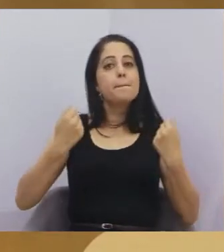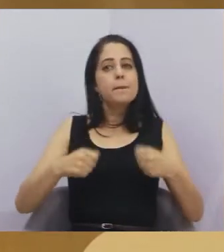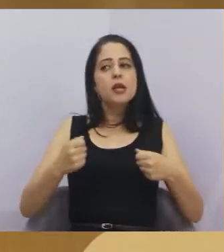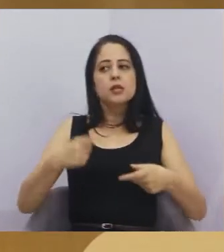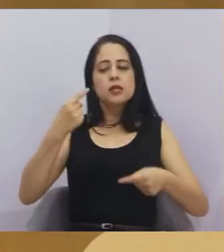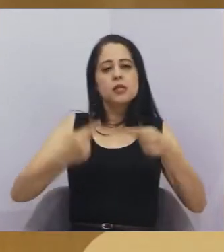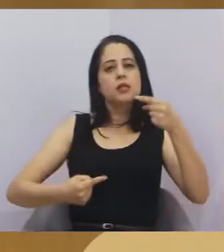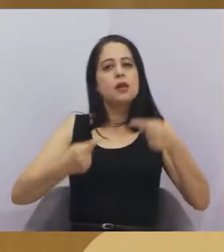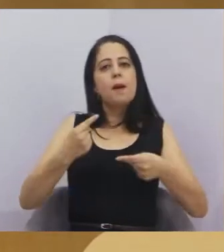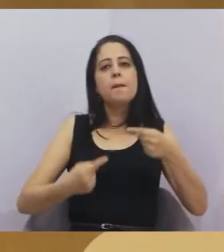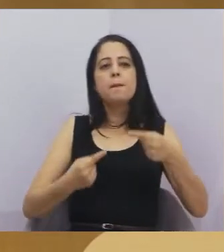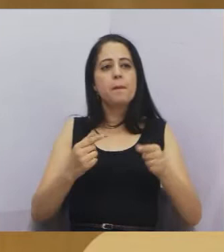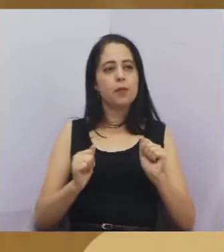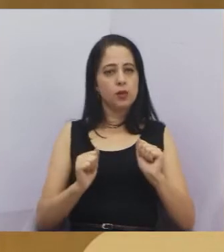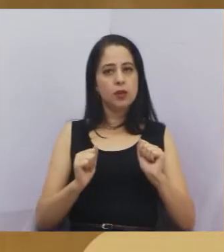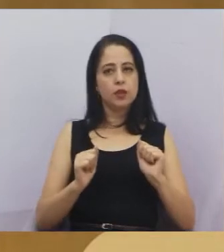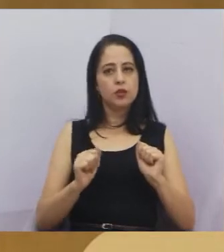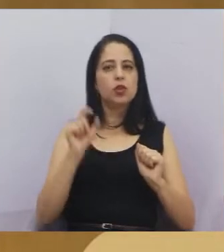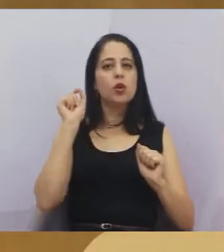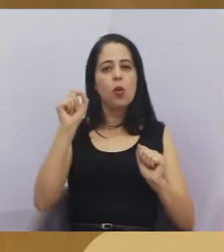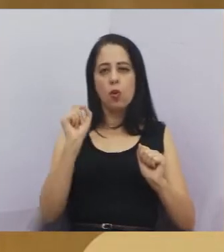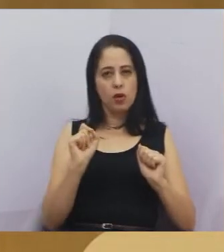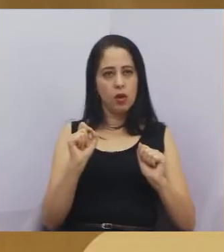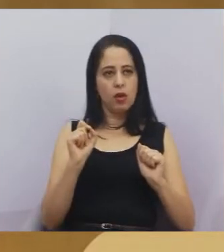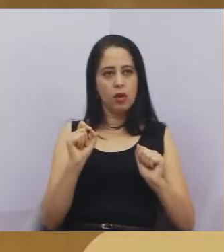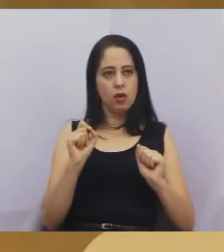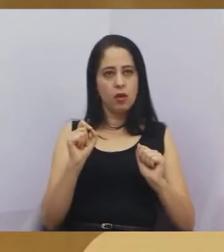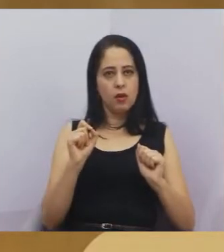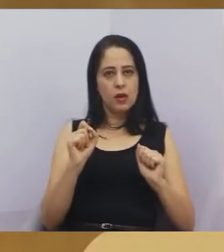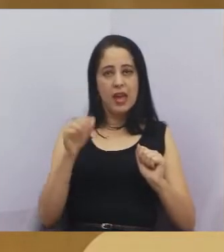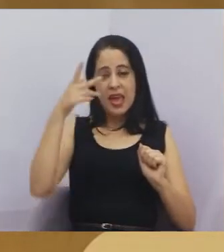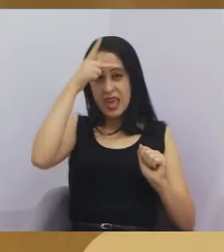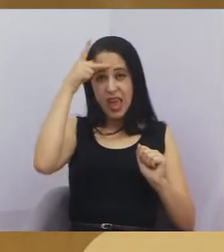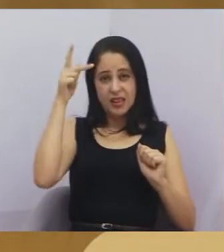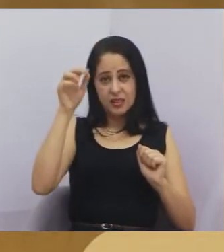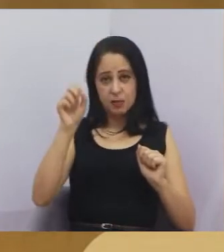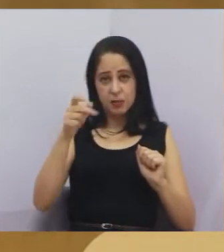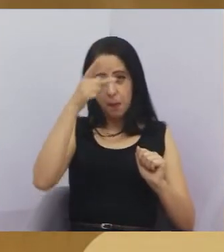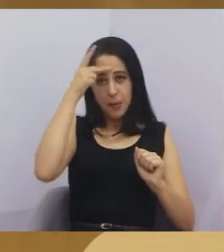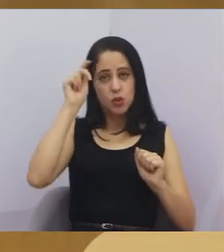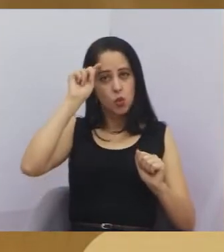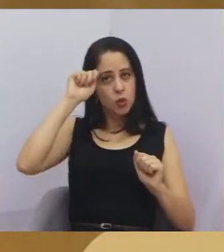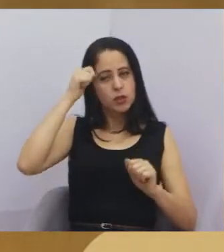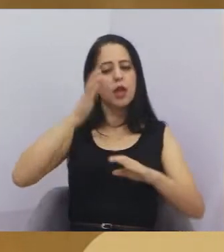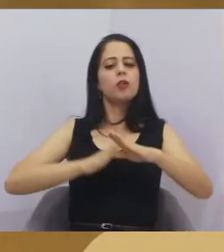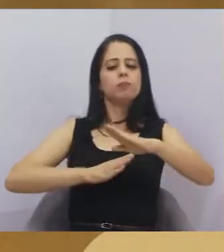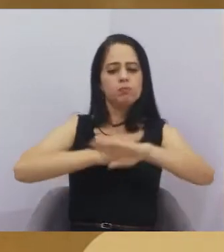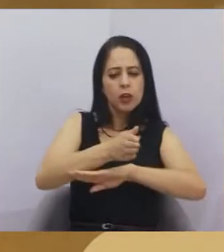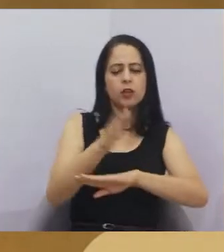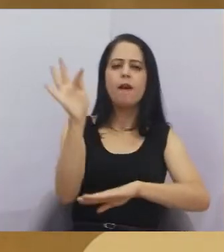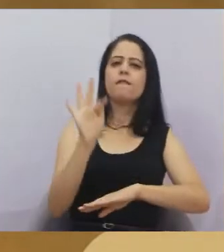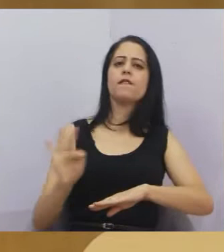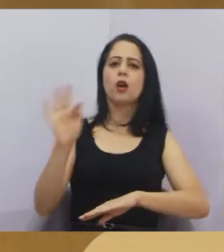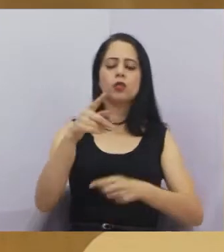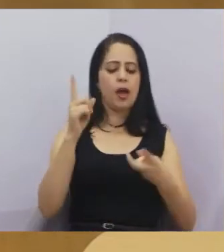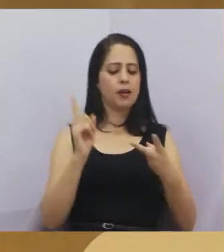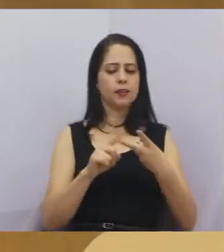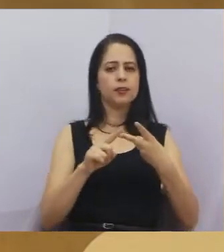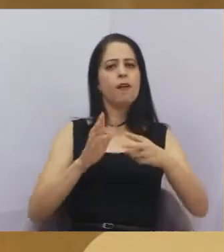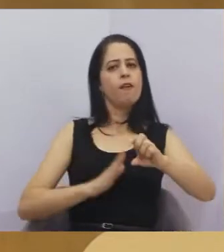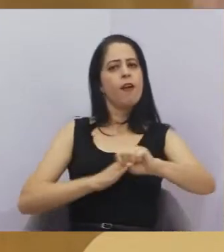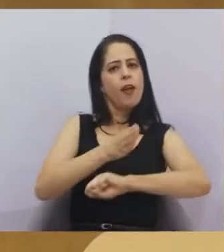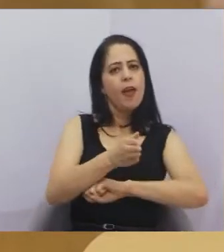fazer com que essas pessoas acessem cargos públicos, acessem a faculdade,